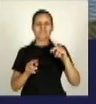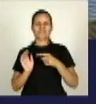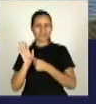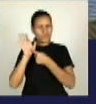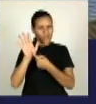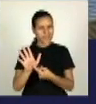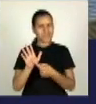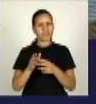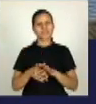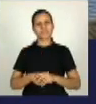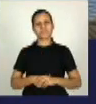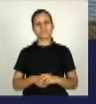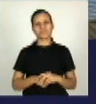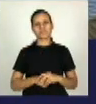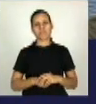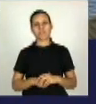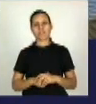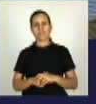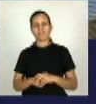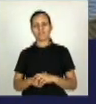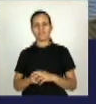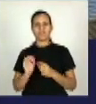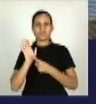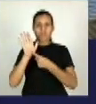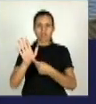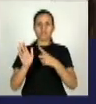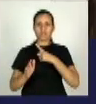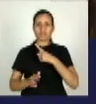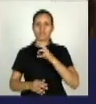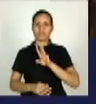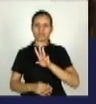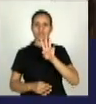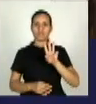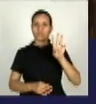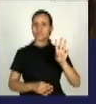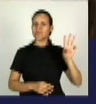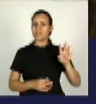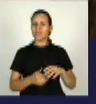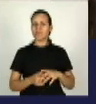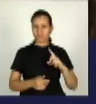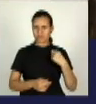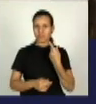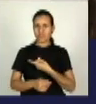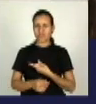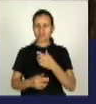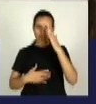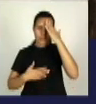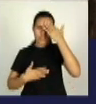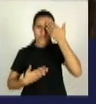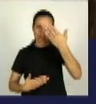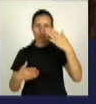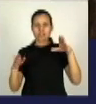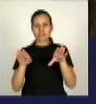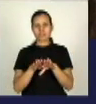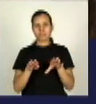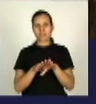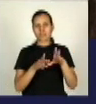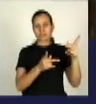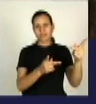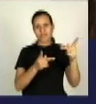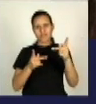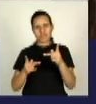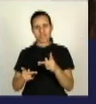os telespectadores, agradecer primeiro a eles e avisar que esse programa vai estar no nosso site